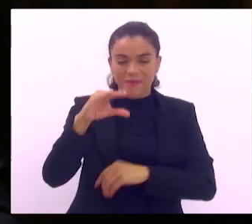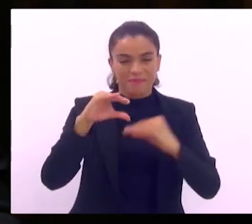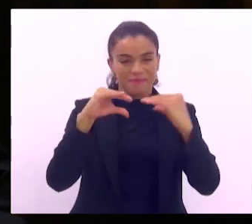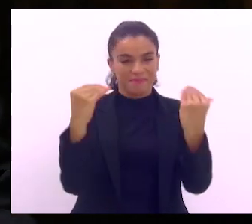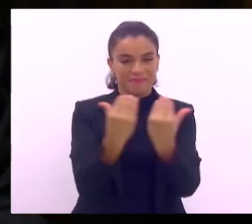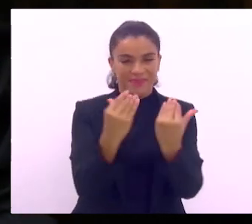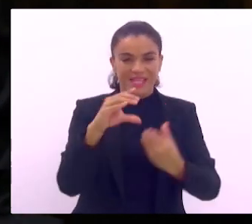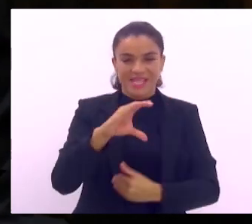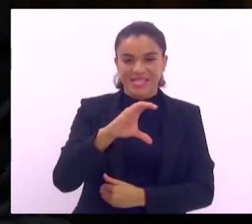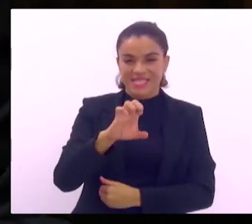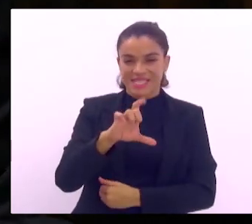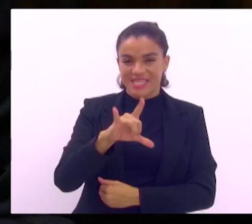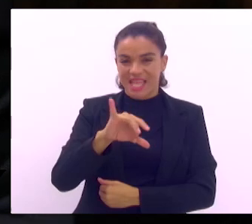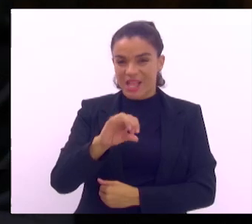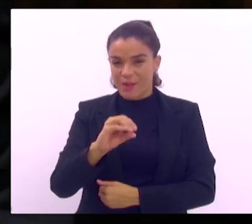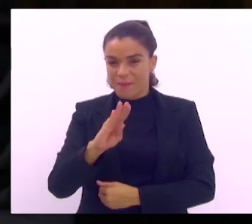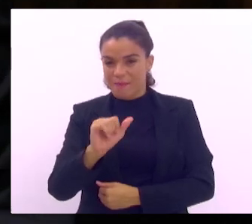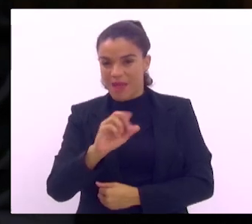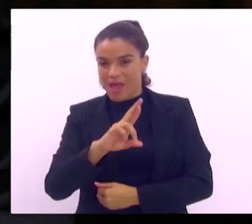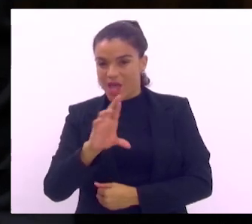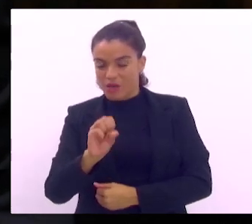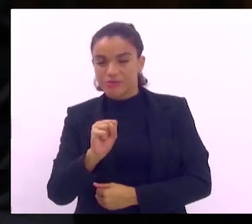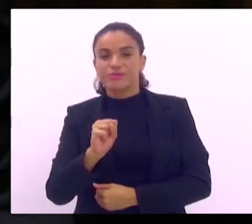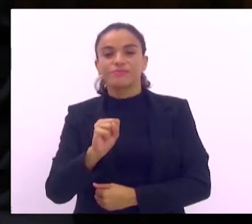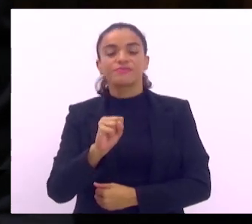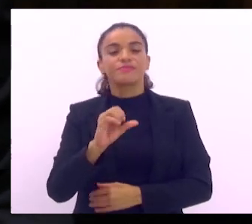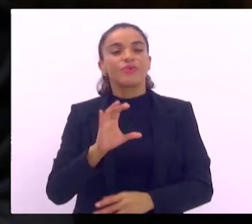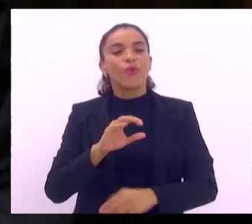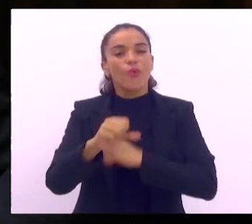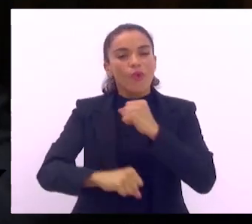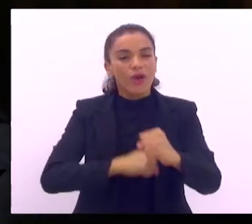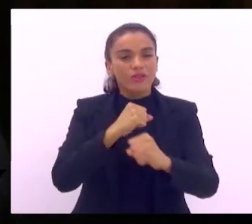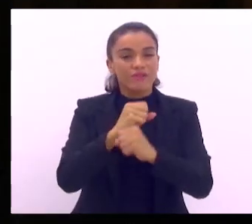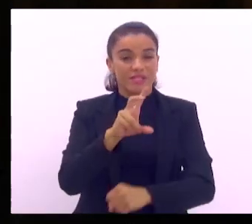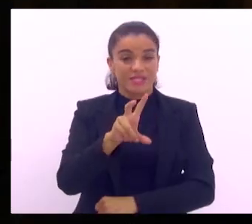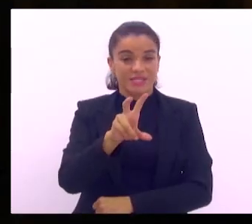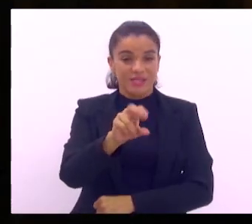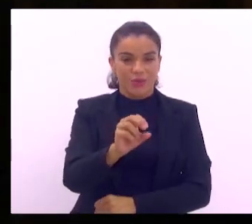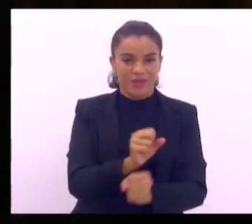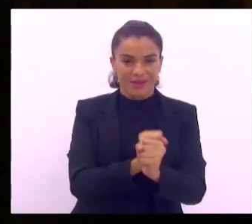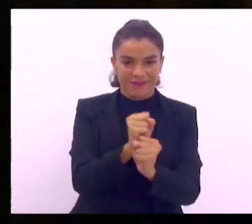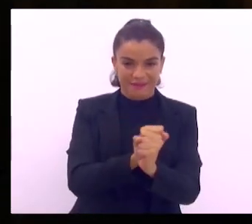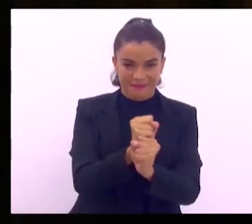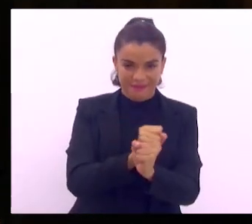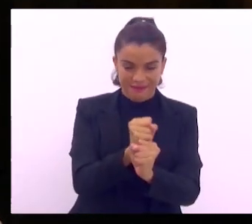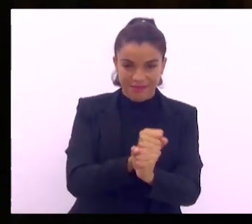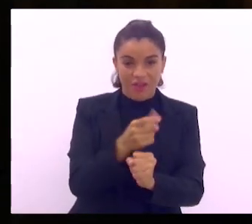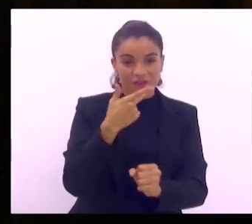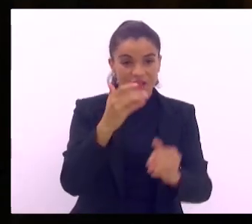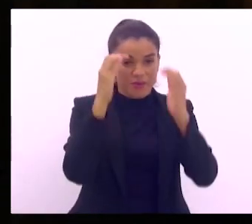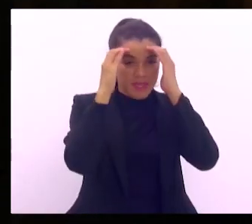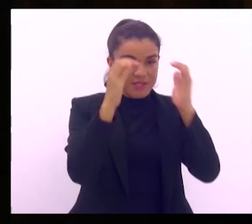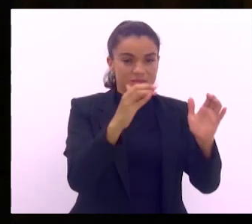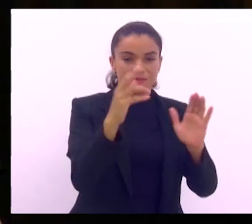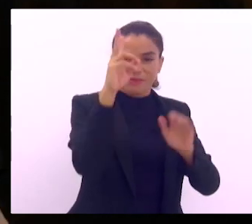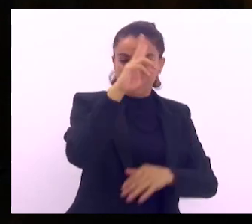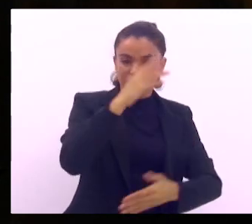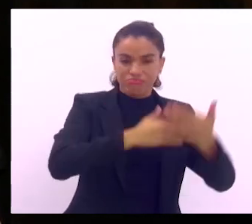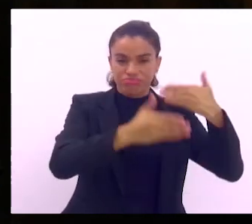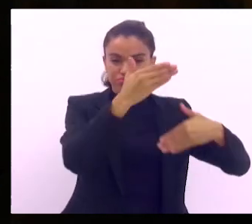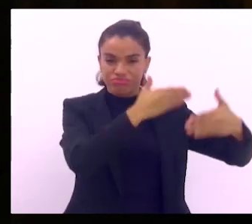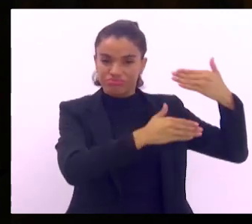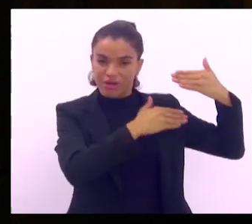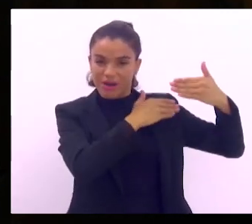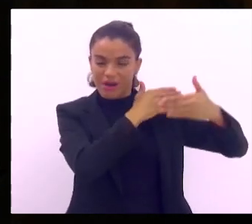Barros, em outubro do ano que vem, completa 50 anos. Eu não estou falando de saudosismo, eu estou falando de respeito à história, porque se nós